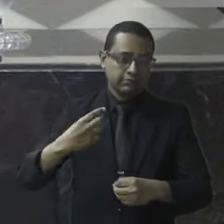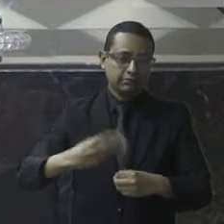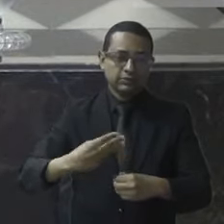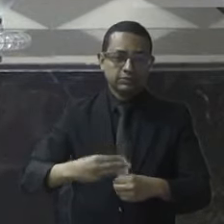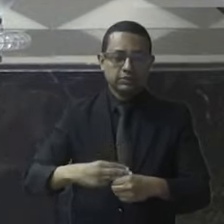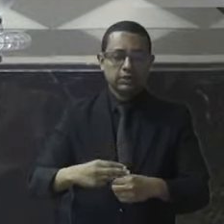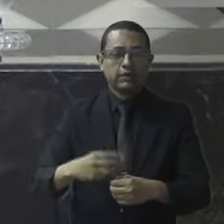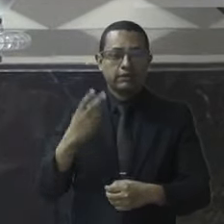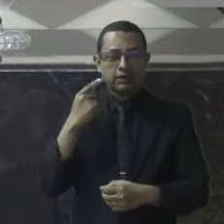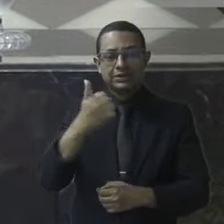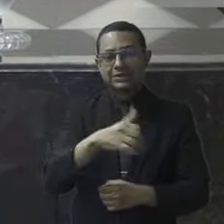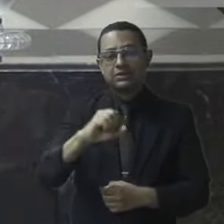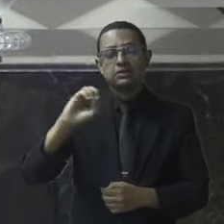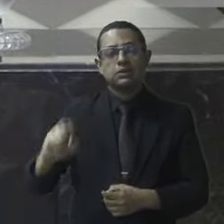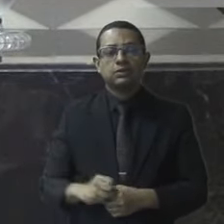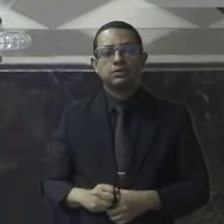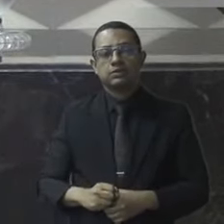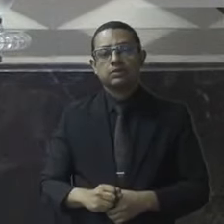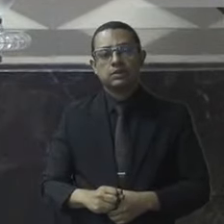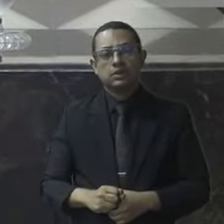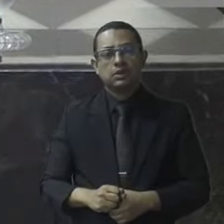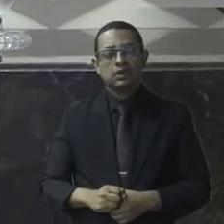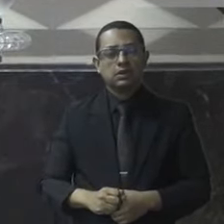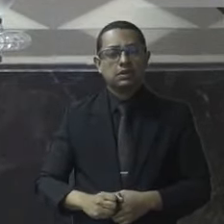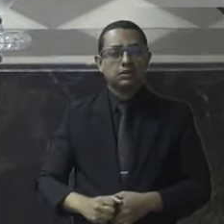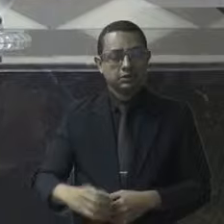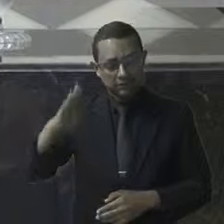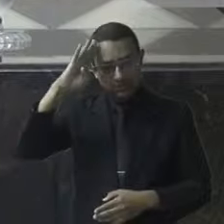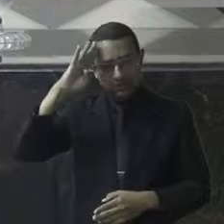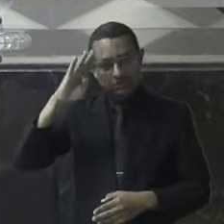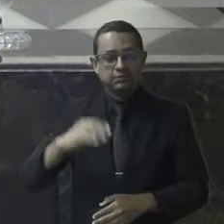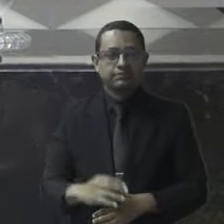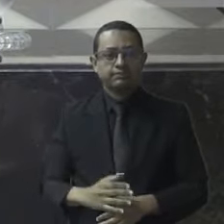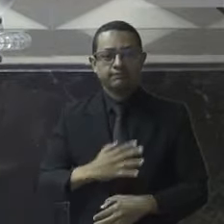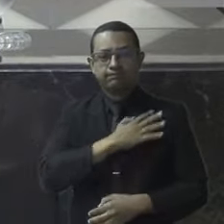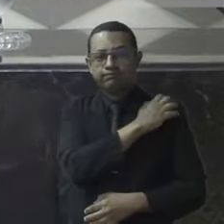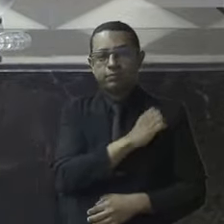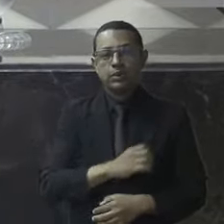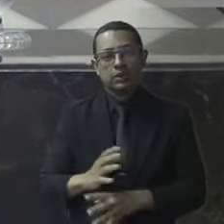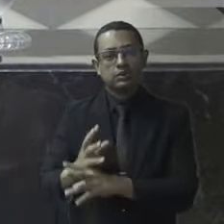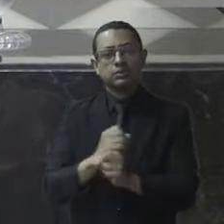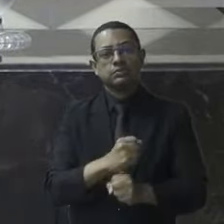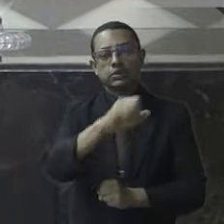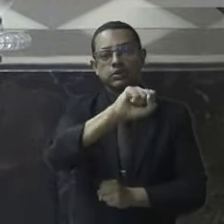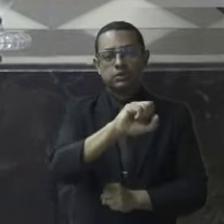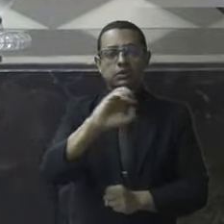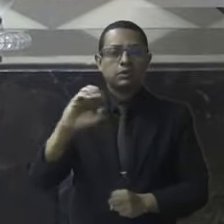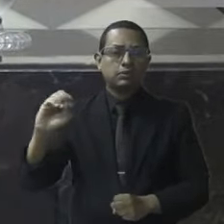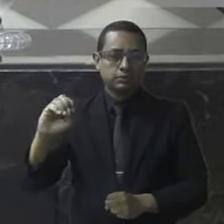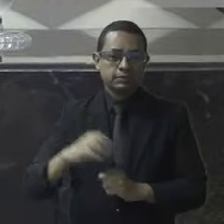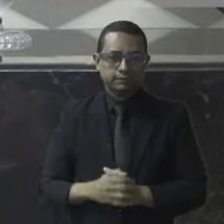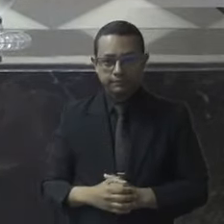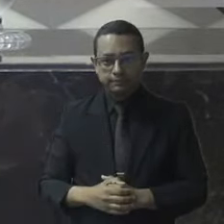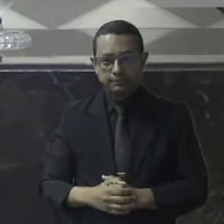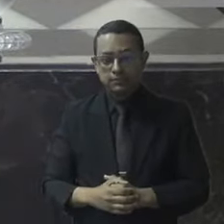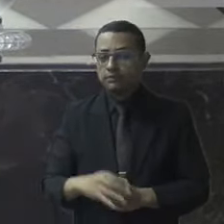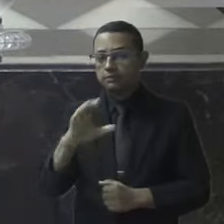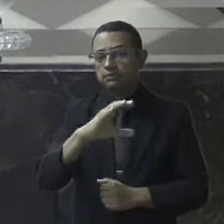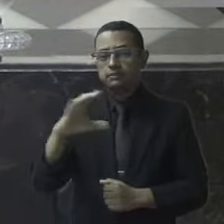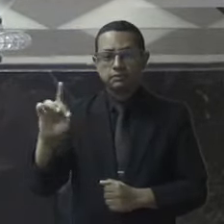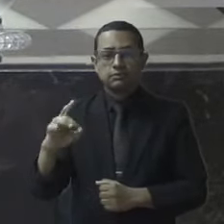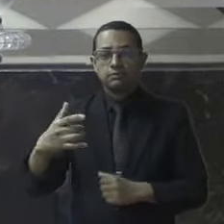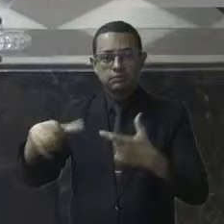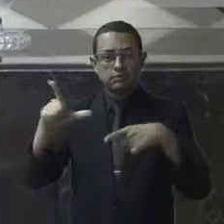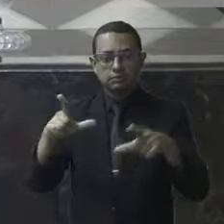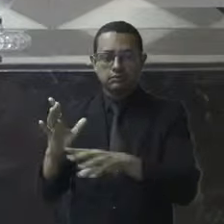108. O Exército Brasileiro, 800 homens. e outras coordenadorias de